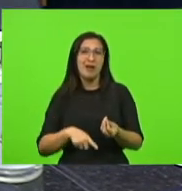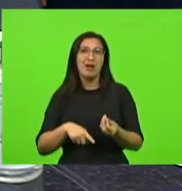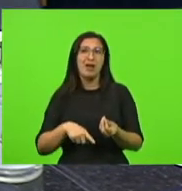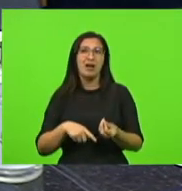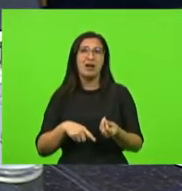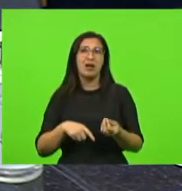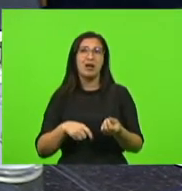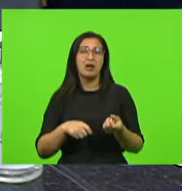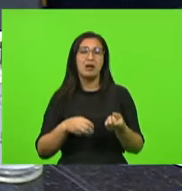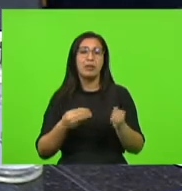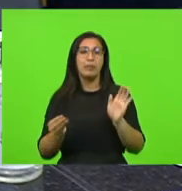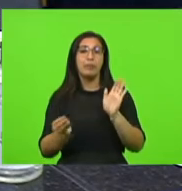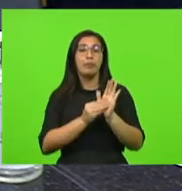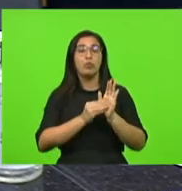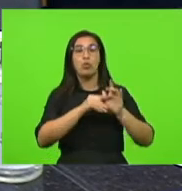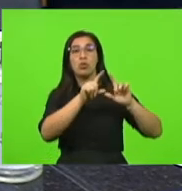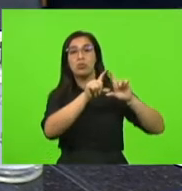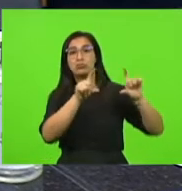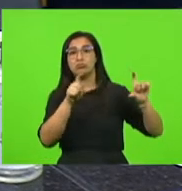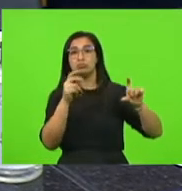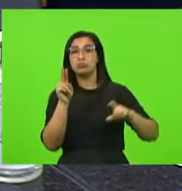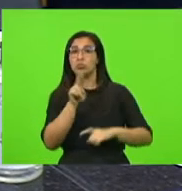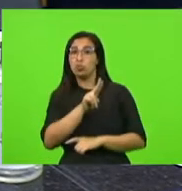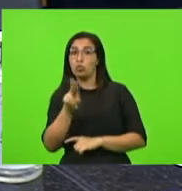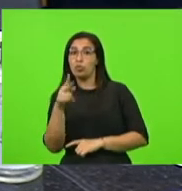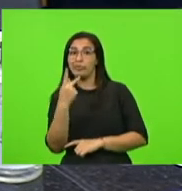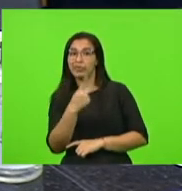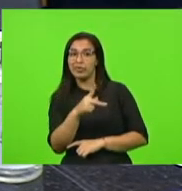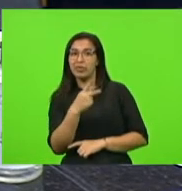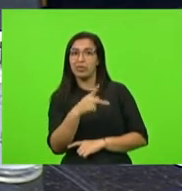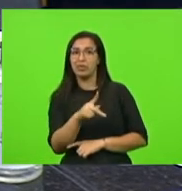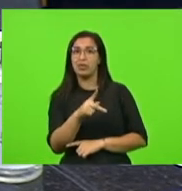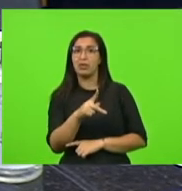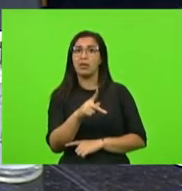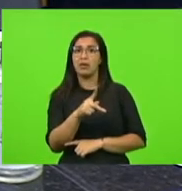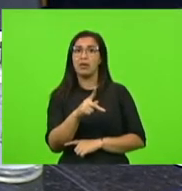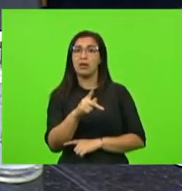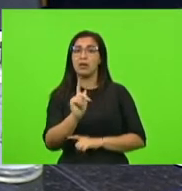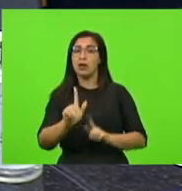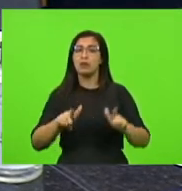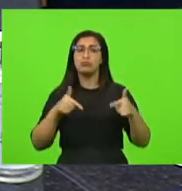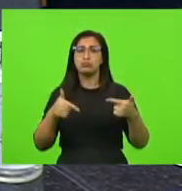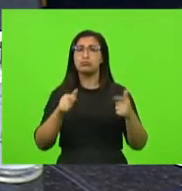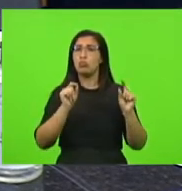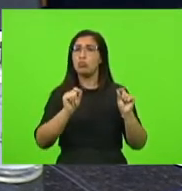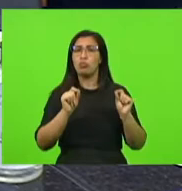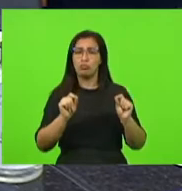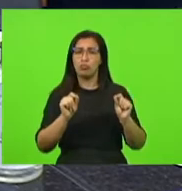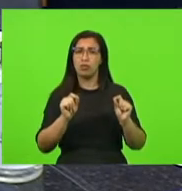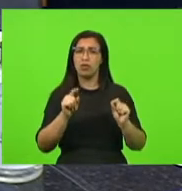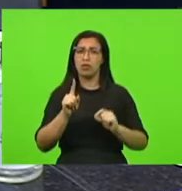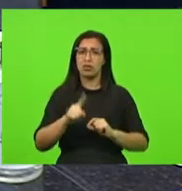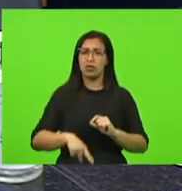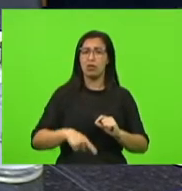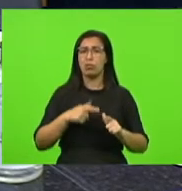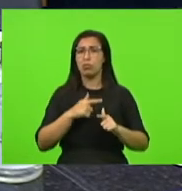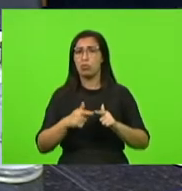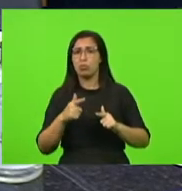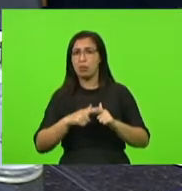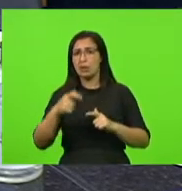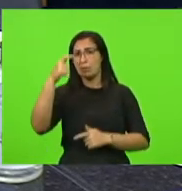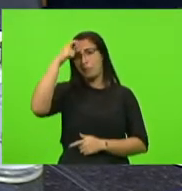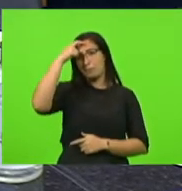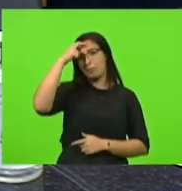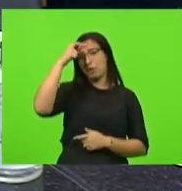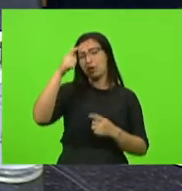o nome do agente de segurança pública, mas é colocado qual ação ele sofreu algum dano, seja ele físico ou psíquico,